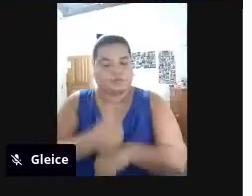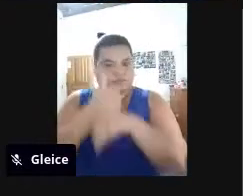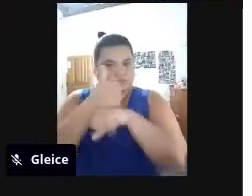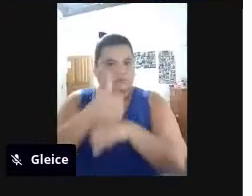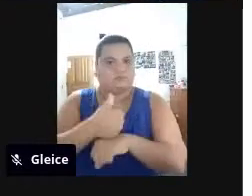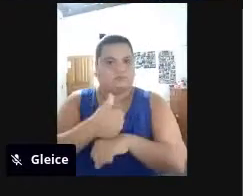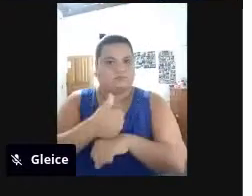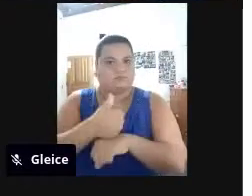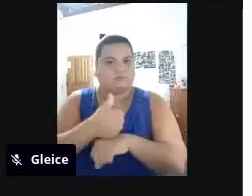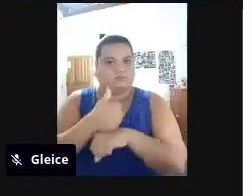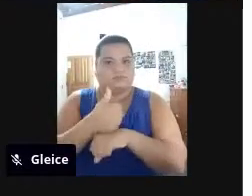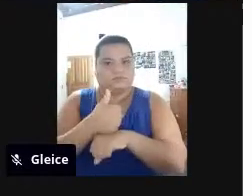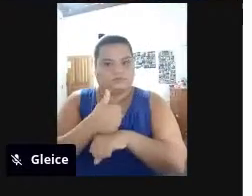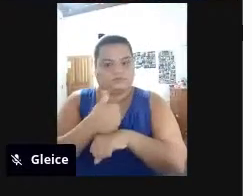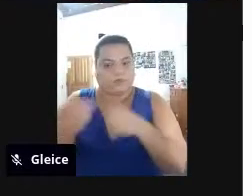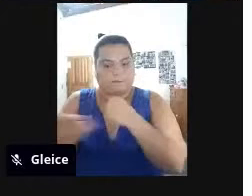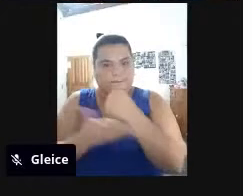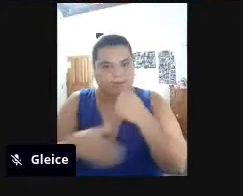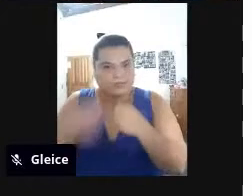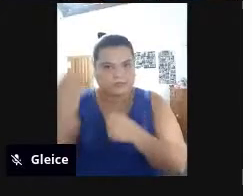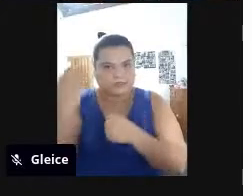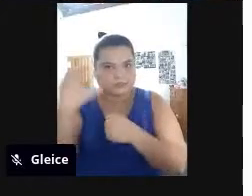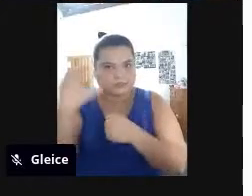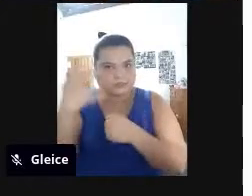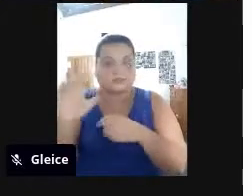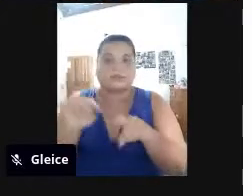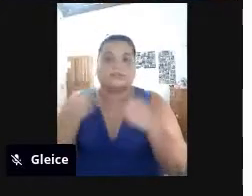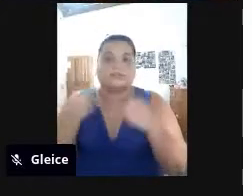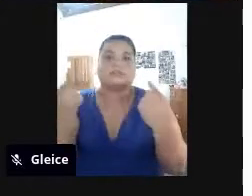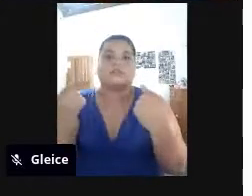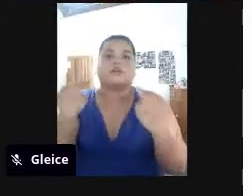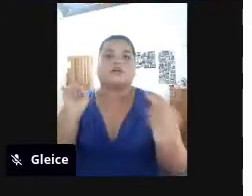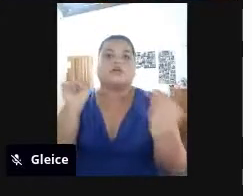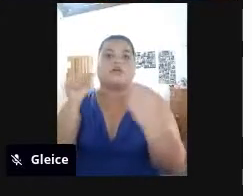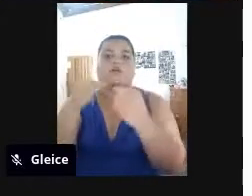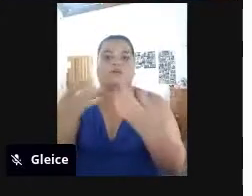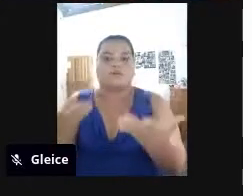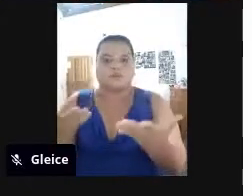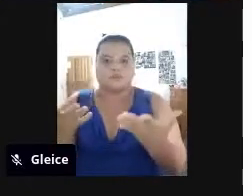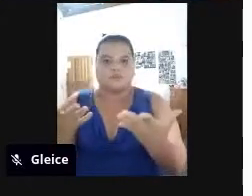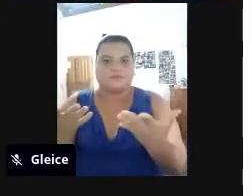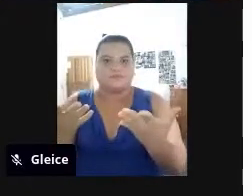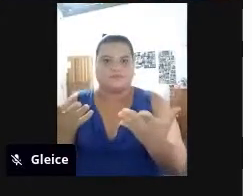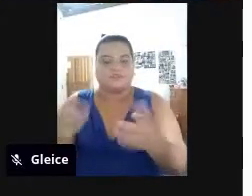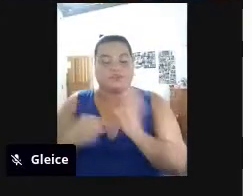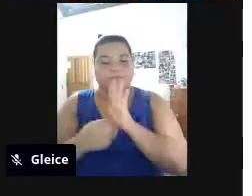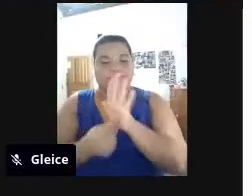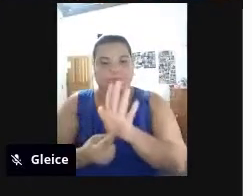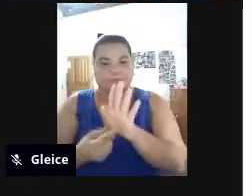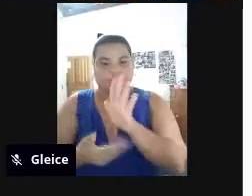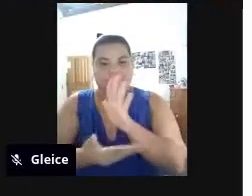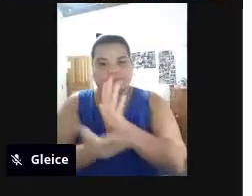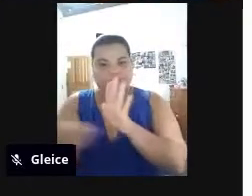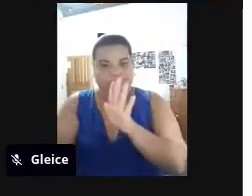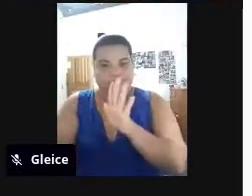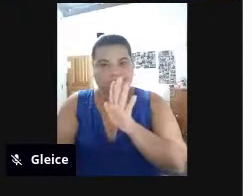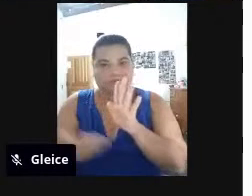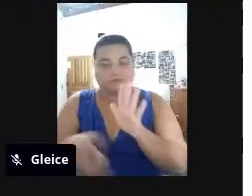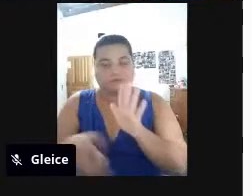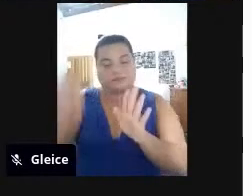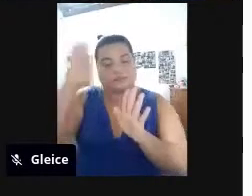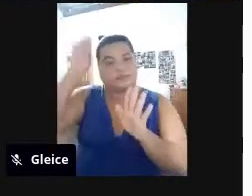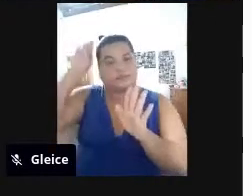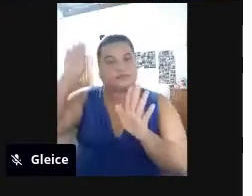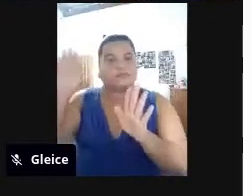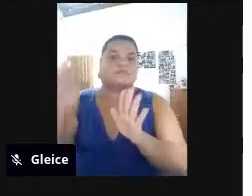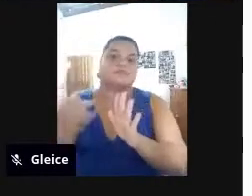embasamento científico, mas também com o objetivo de fornecer, de mostrar para os alunos, para os profissionais, a